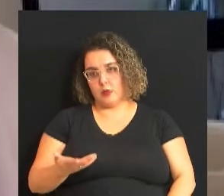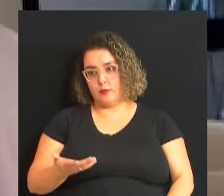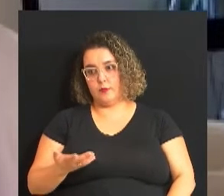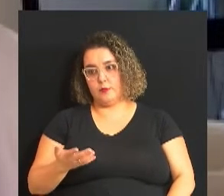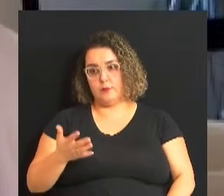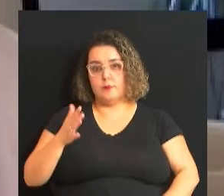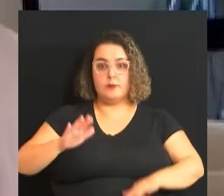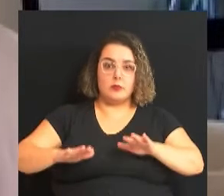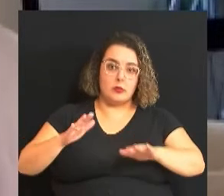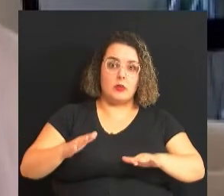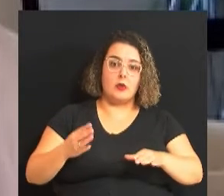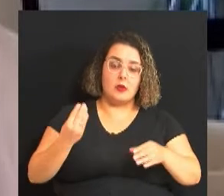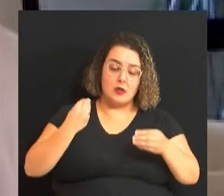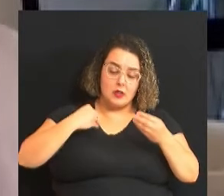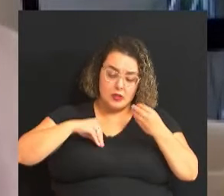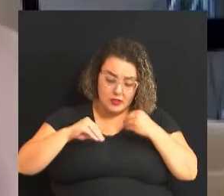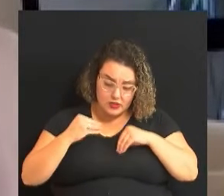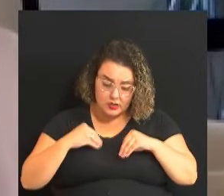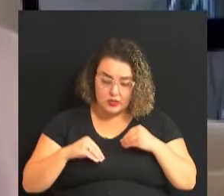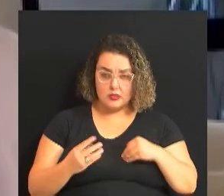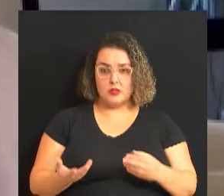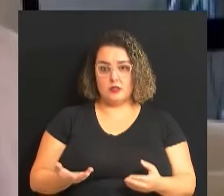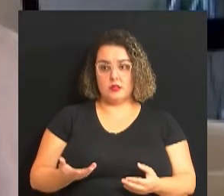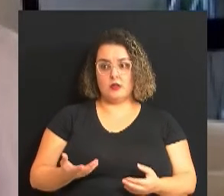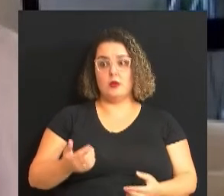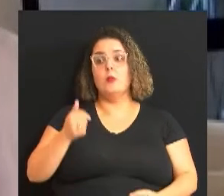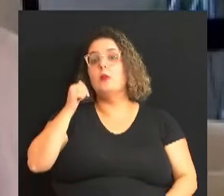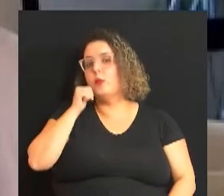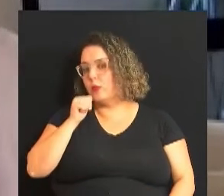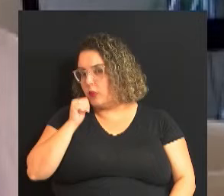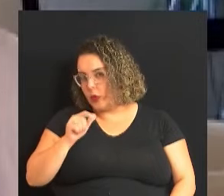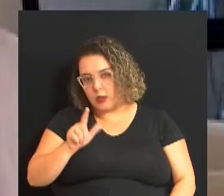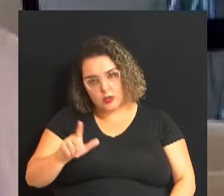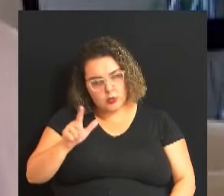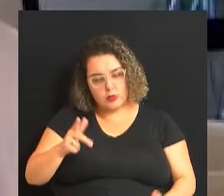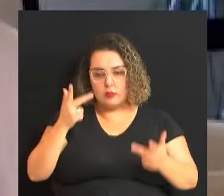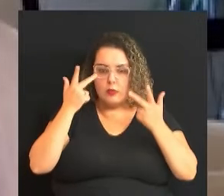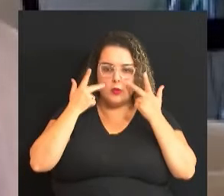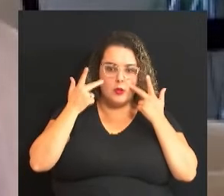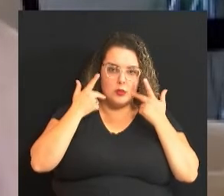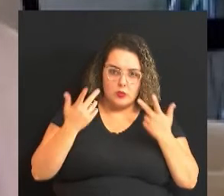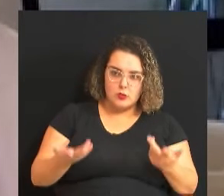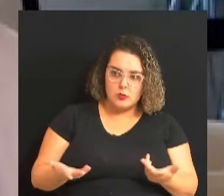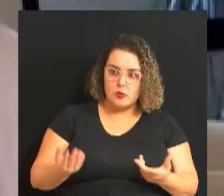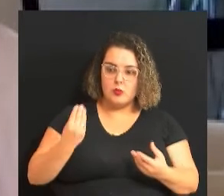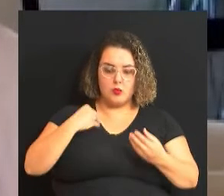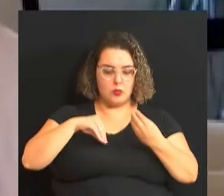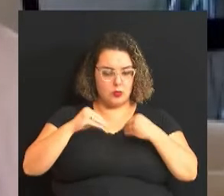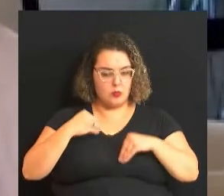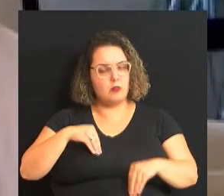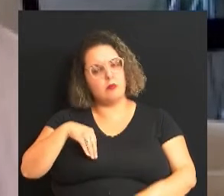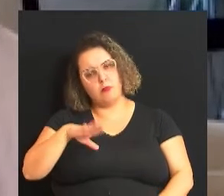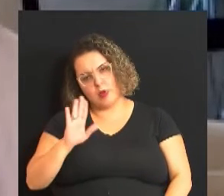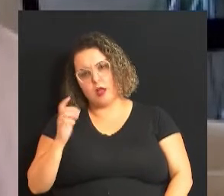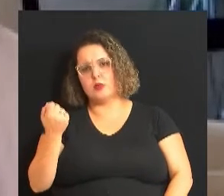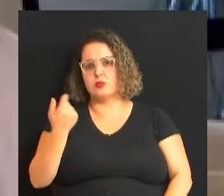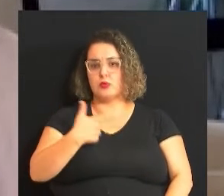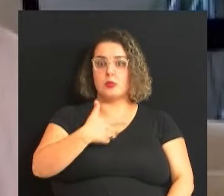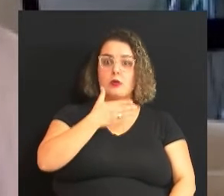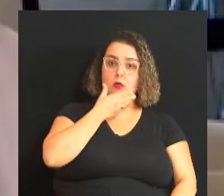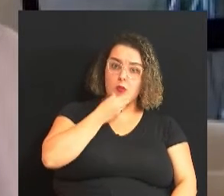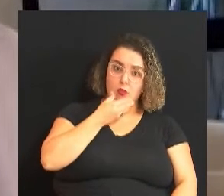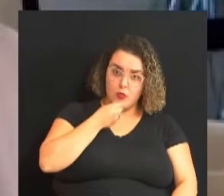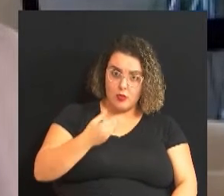se deprime muito, né? Mulheres, é claro, naturalmente, se deprimem muito mais do que homens,